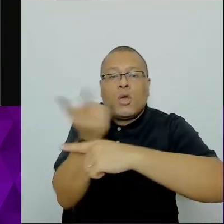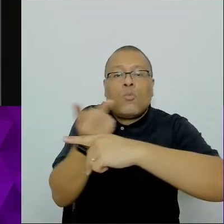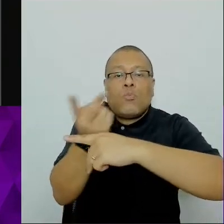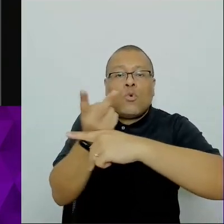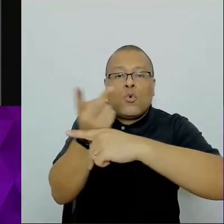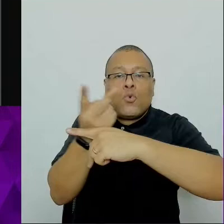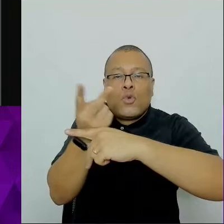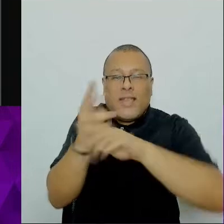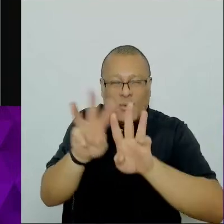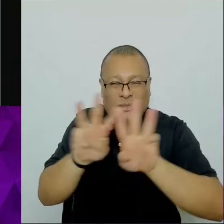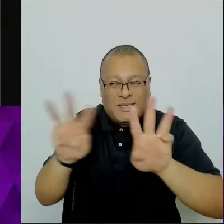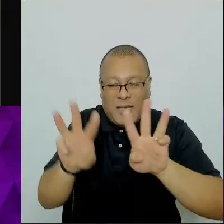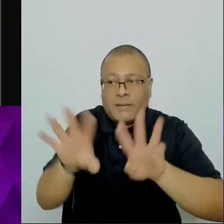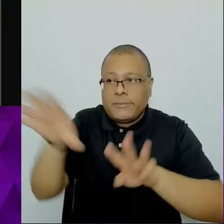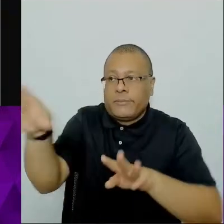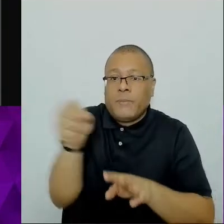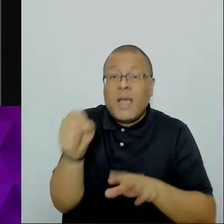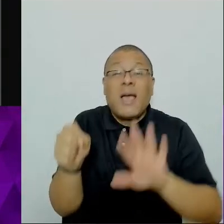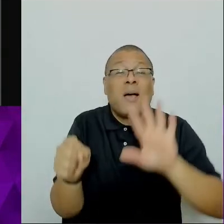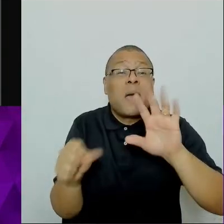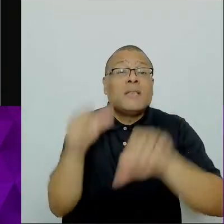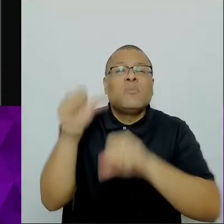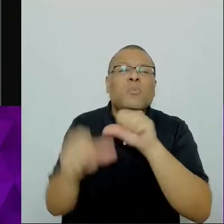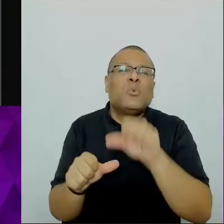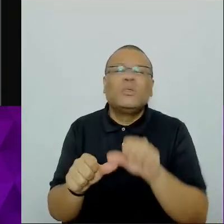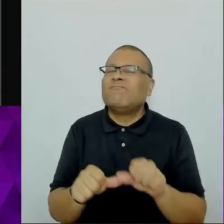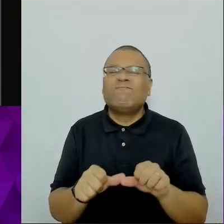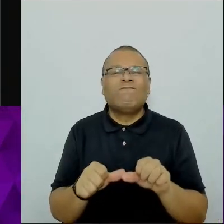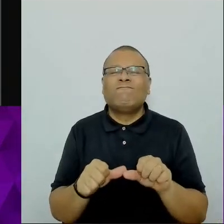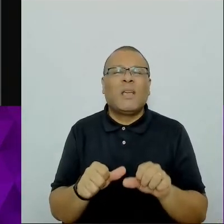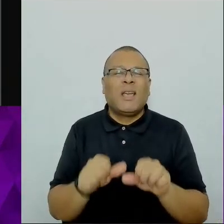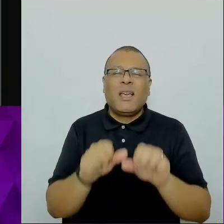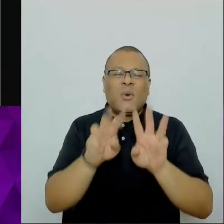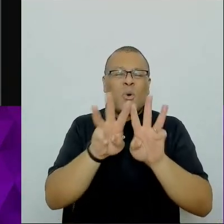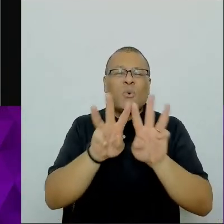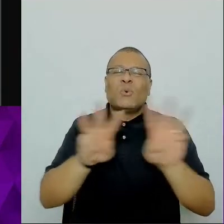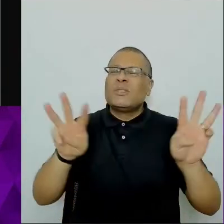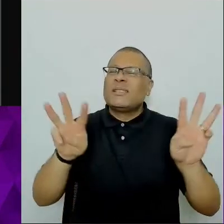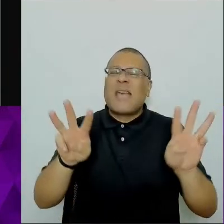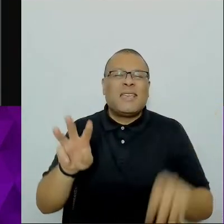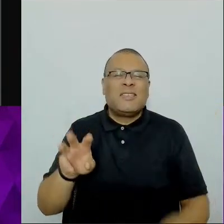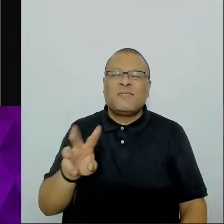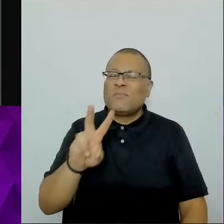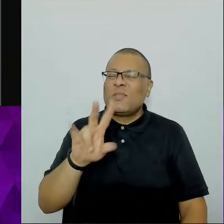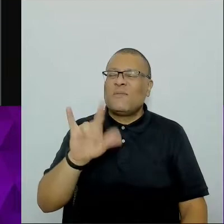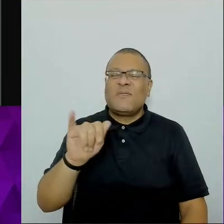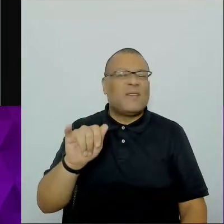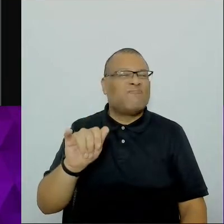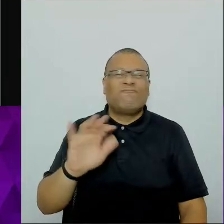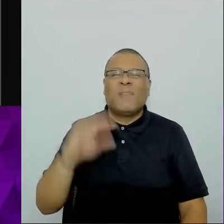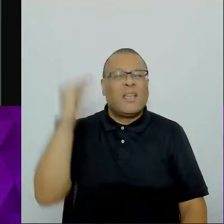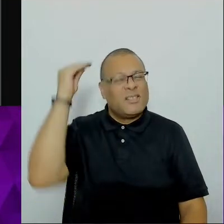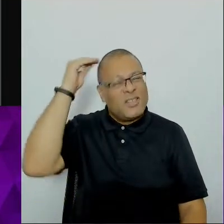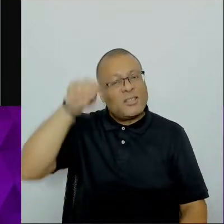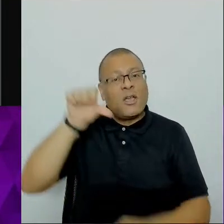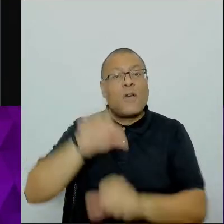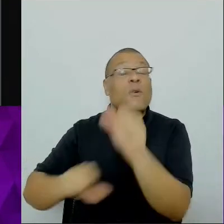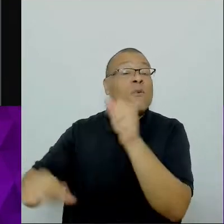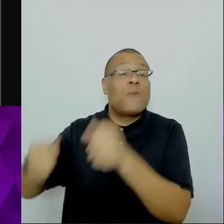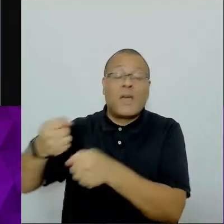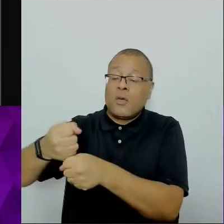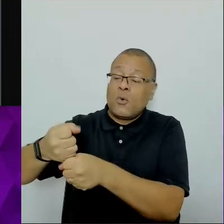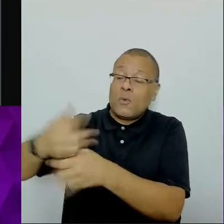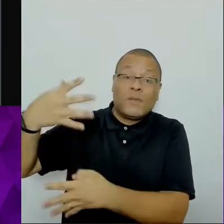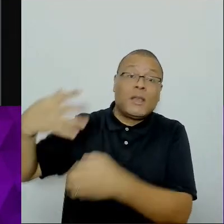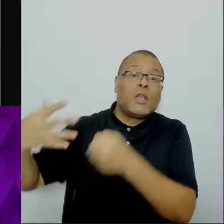CEP. Mas se por algum motivo isso muda, fala, não, agora isso a gente vai buscar por uma fila, vai buscar isso por um banco